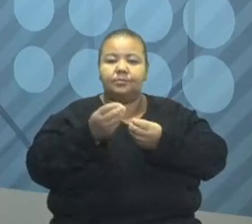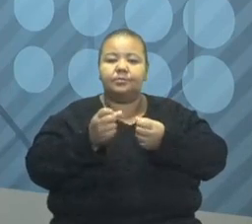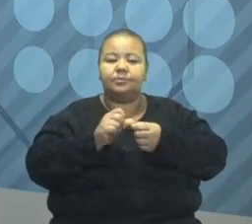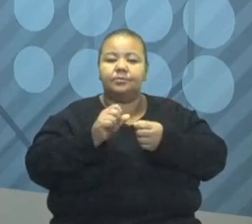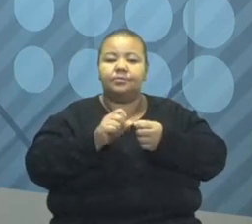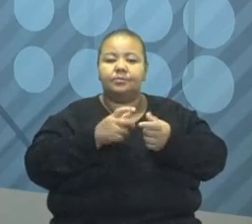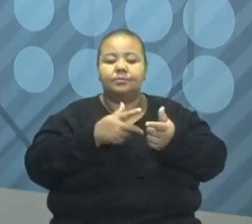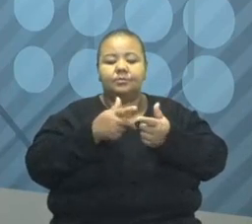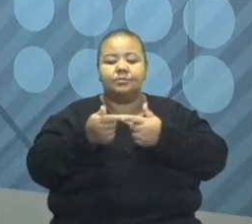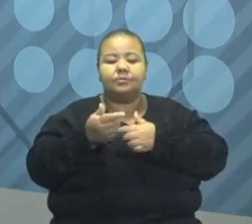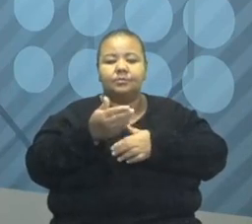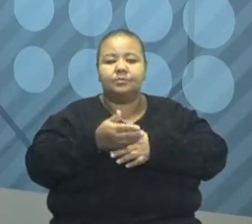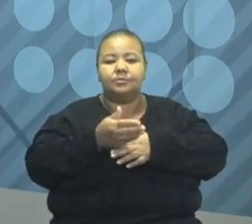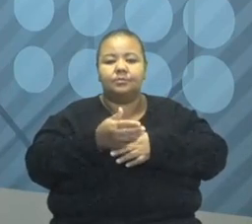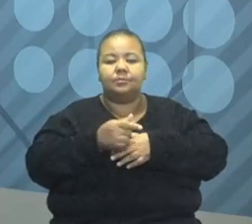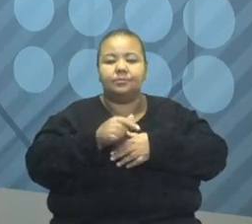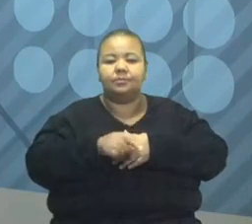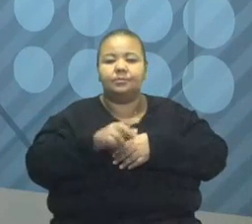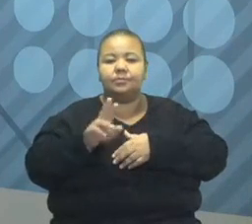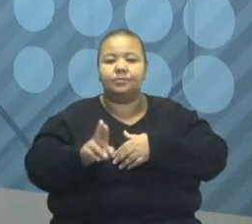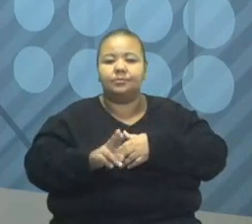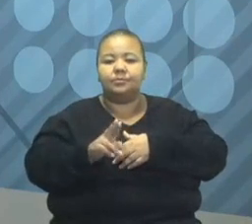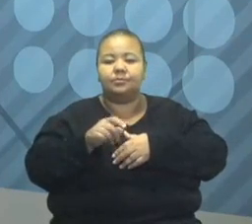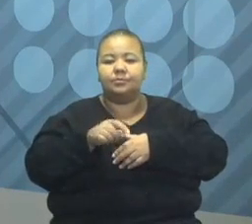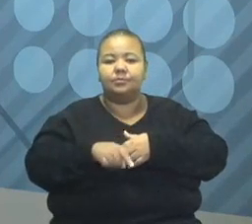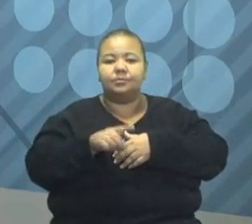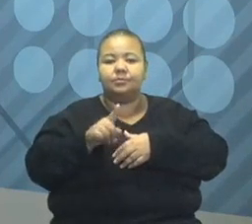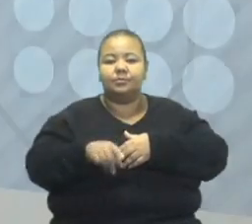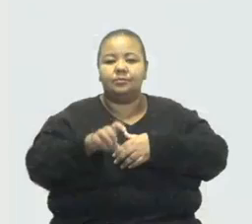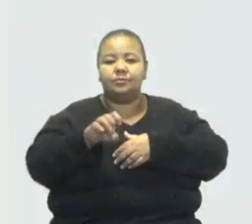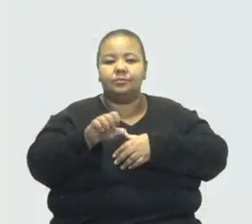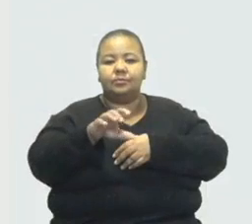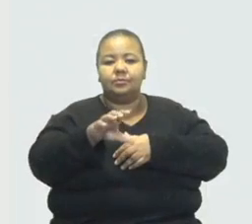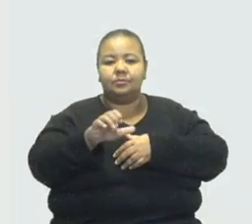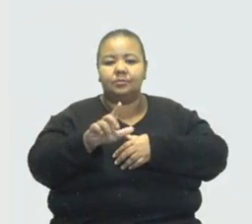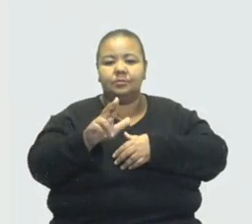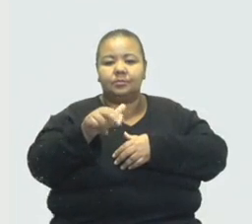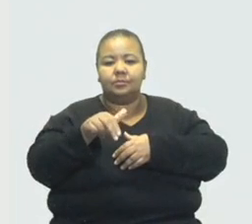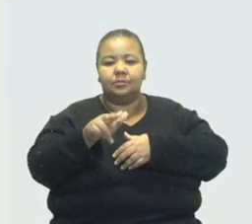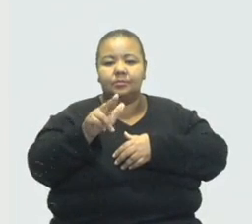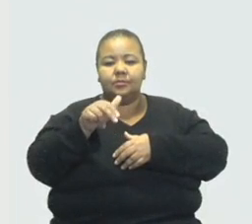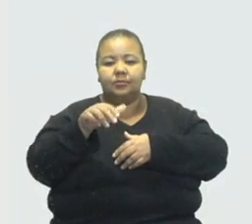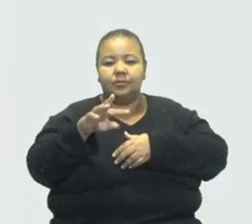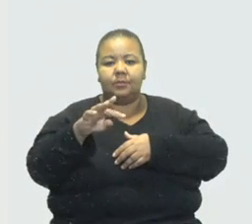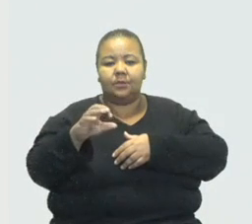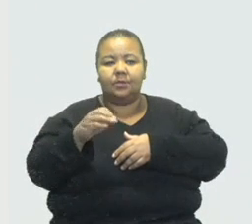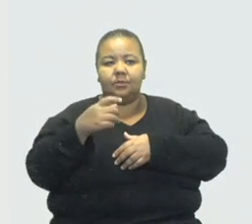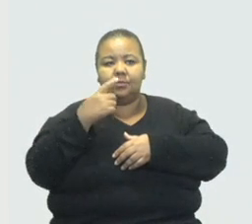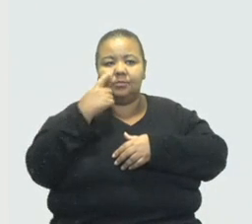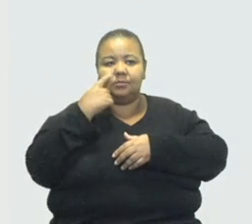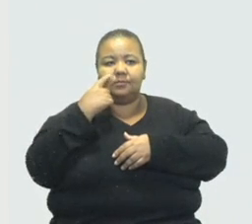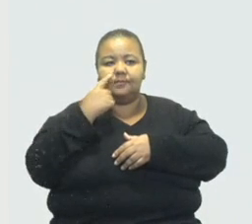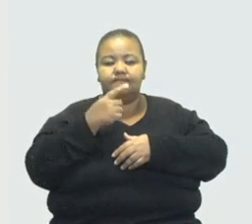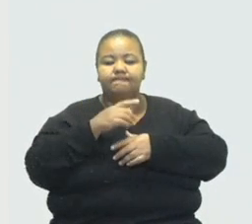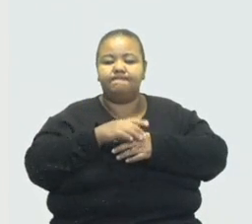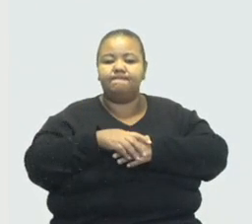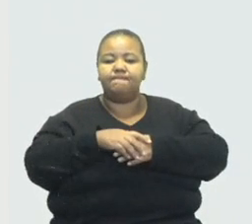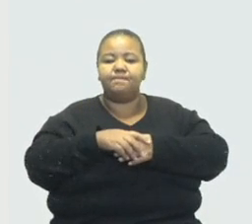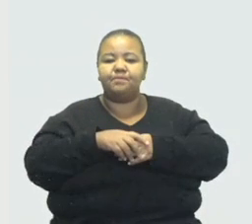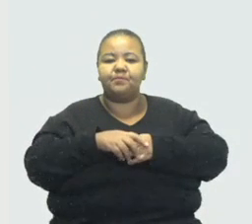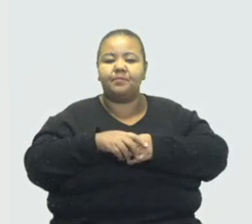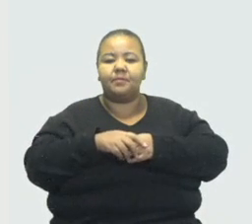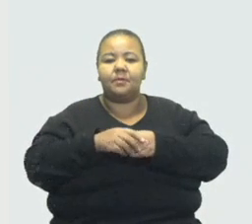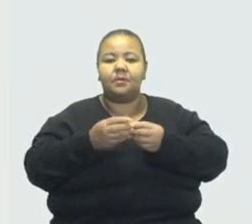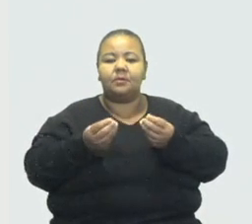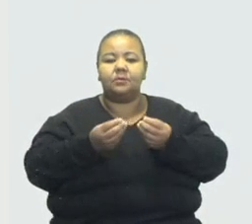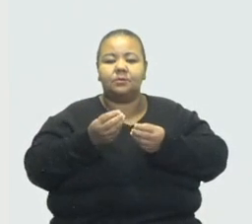um sistema de equações lineares utilizando o método do escalonamento. Nós temos o seguinte sistema de equações lineares, nós